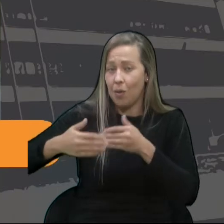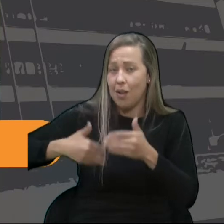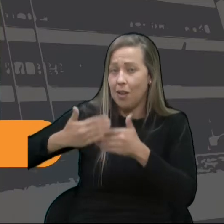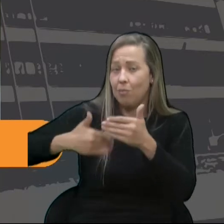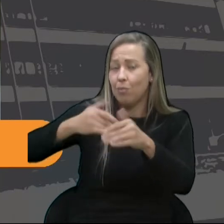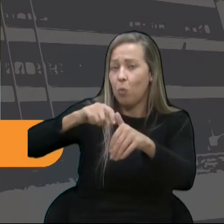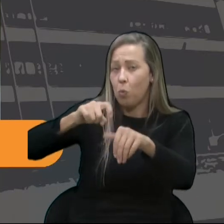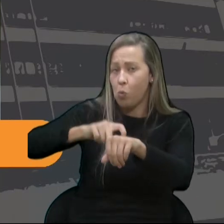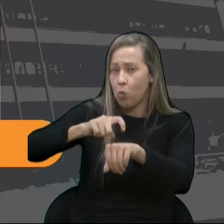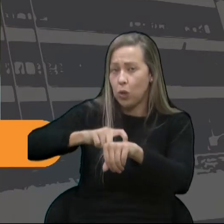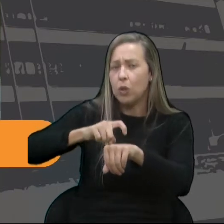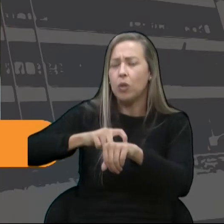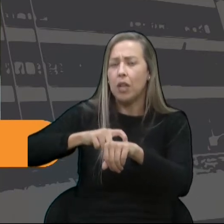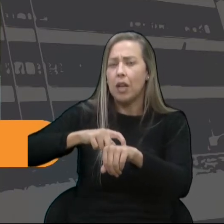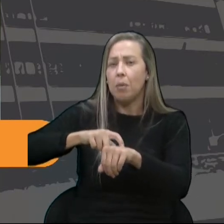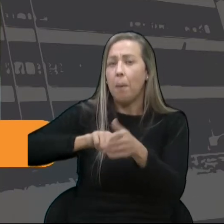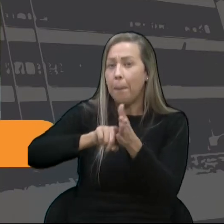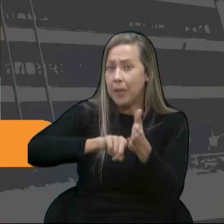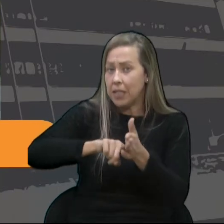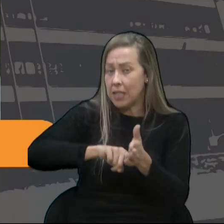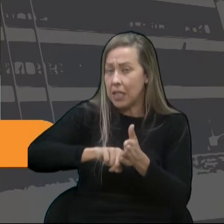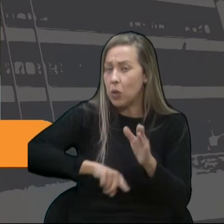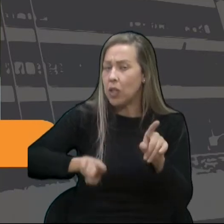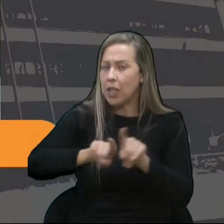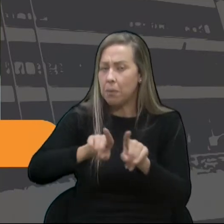tempo como pesquisador,